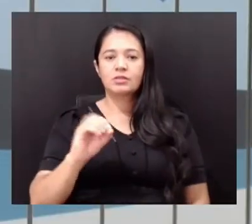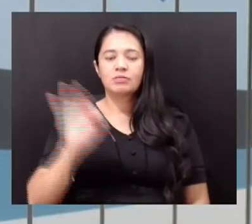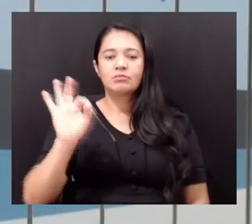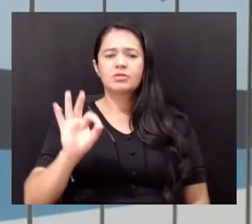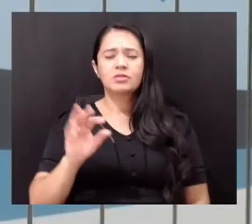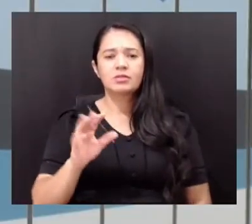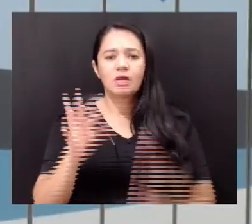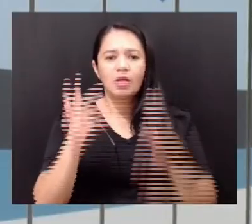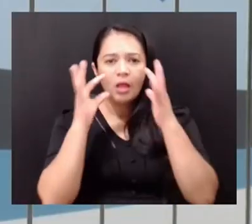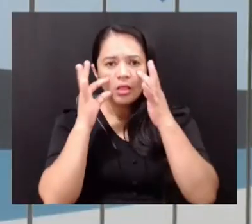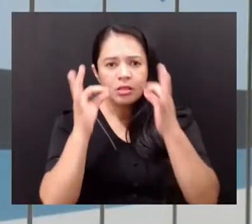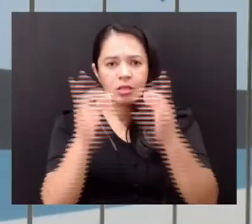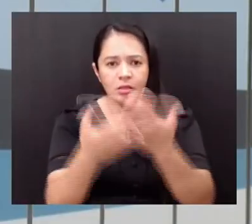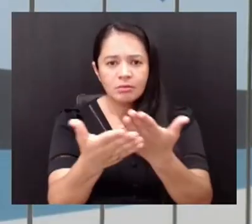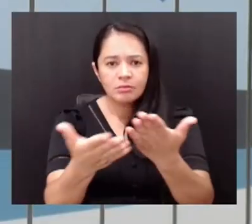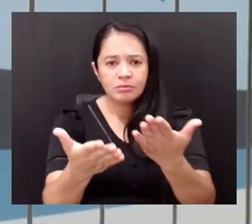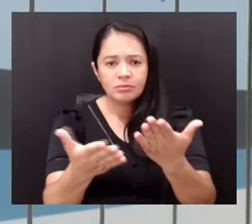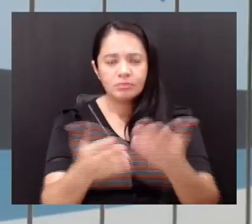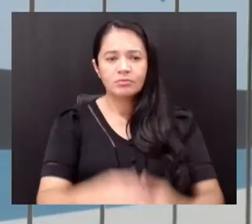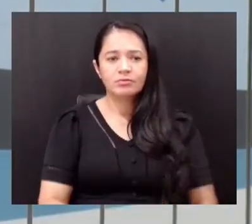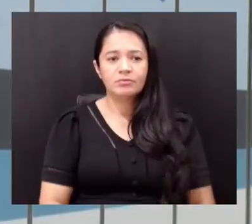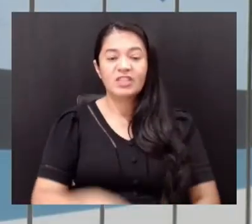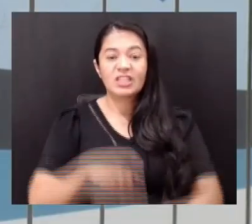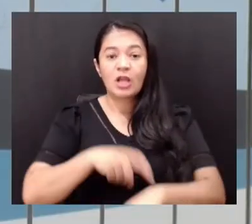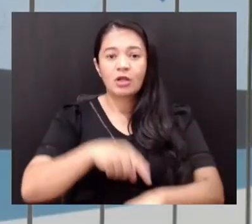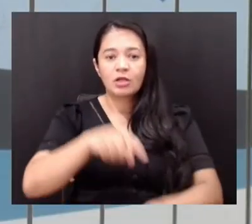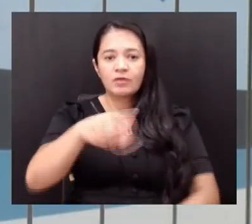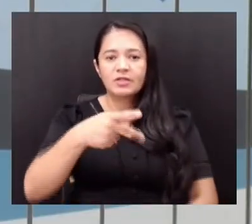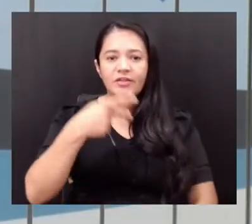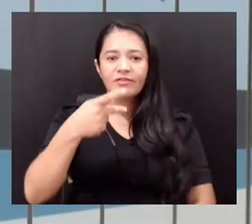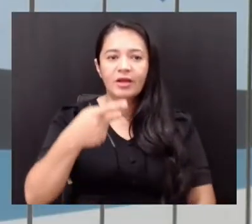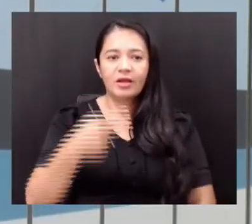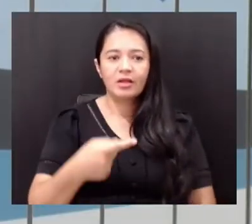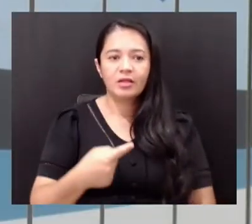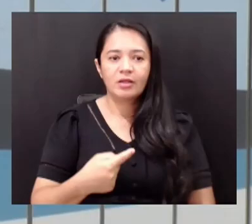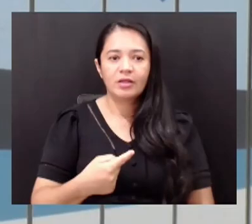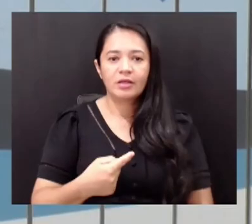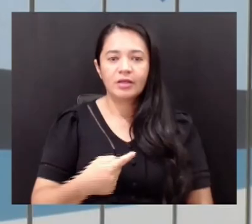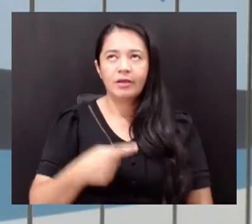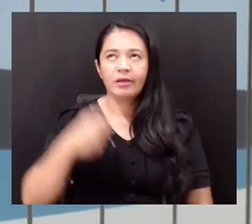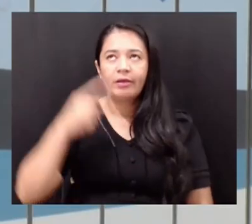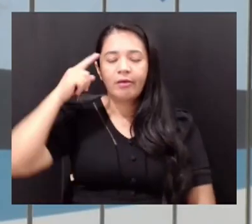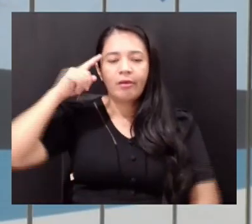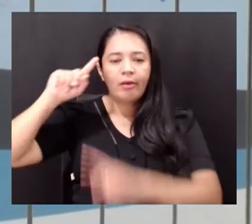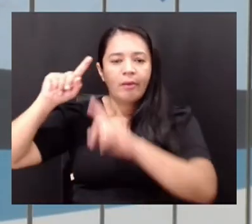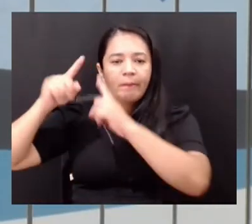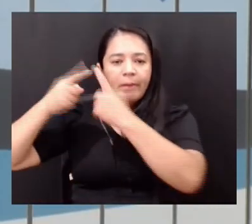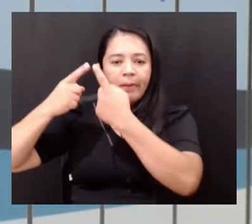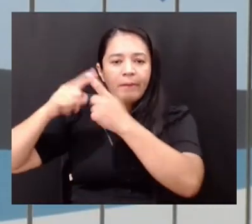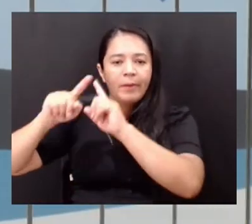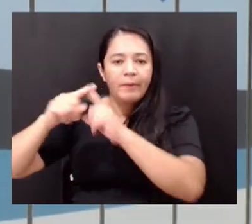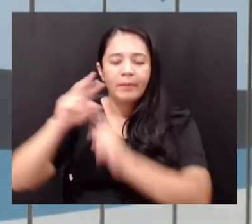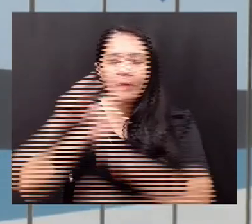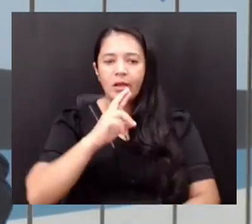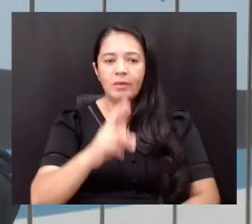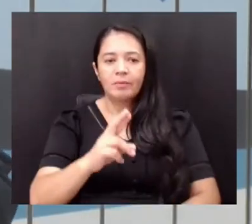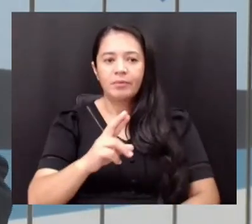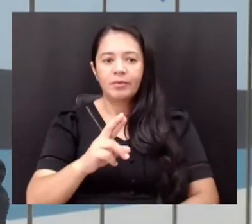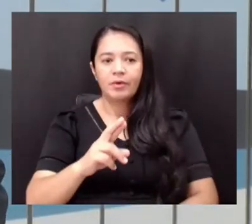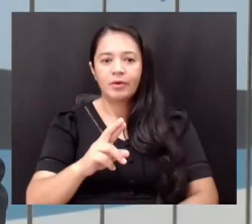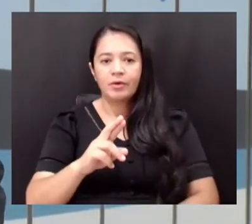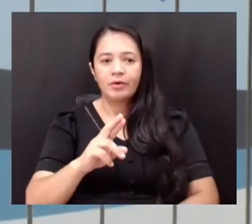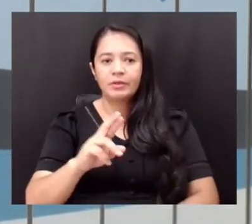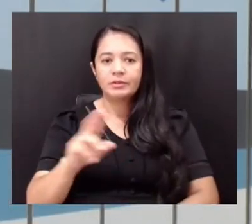ativa. Na hora que você está falando comigo, eu não estou elaborando uma resposta, ou já não estou em prontidão para